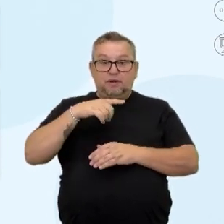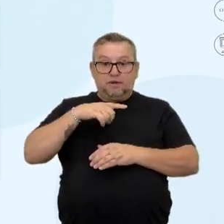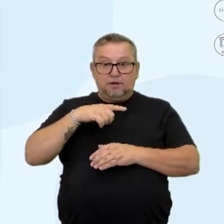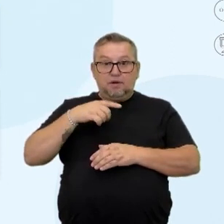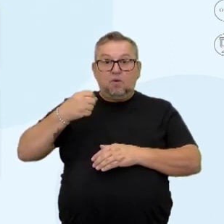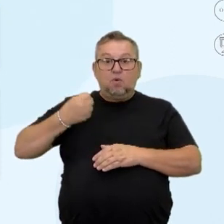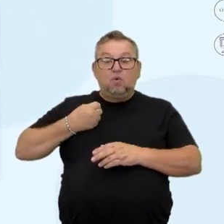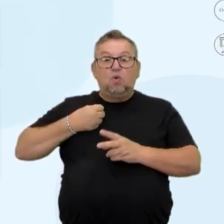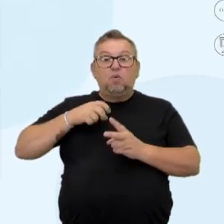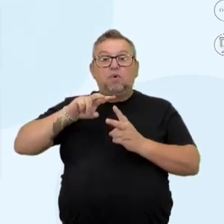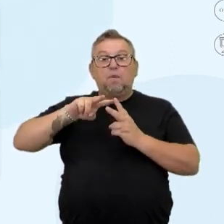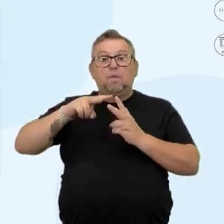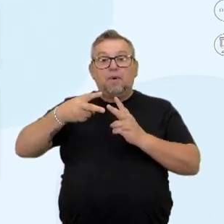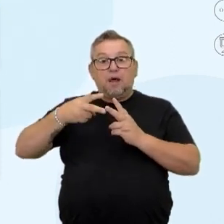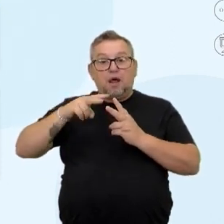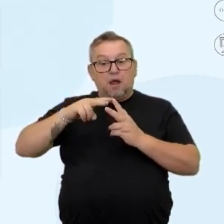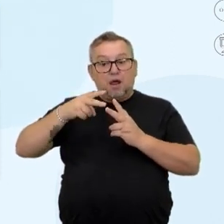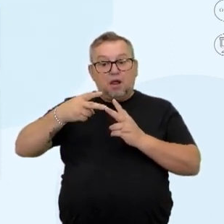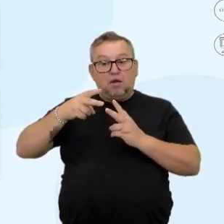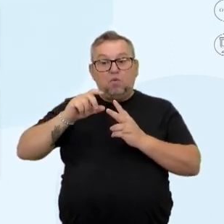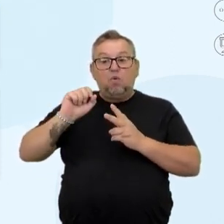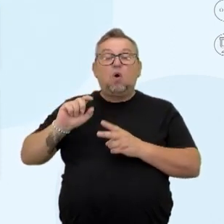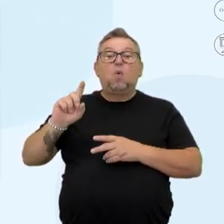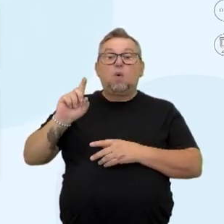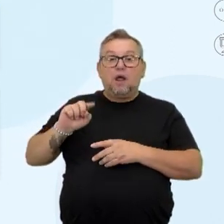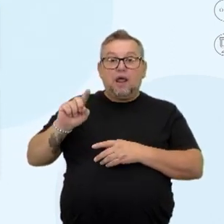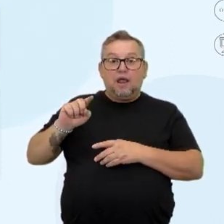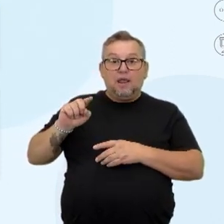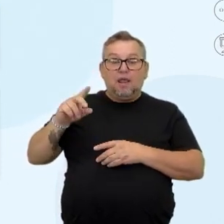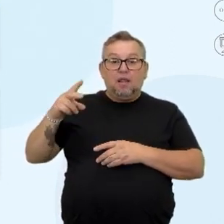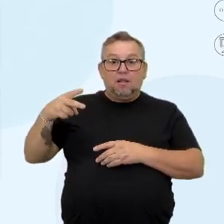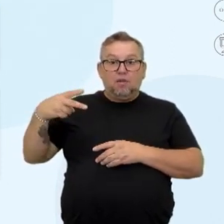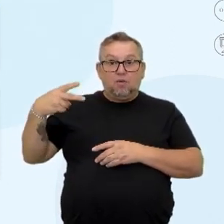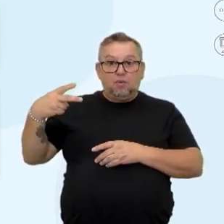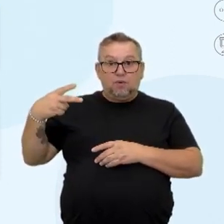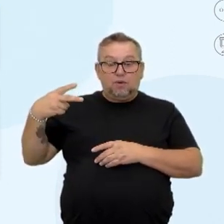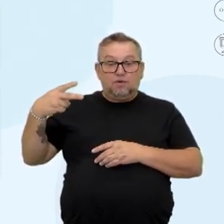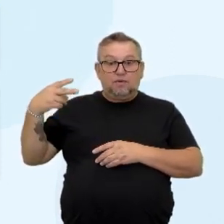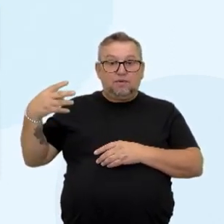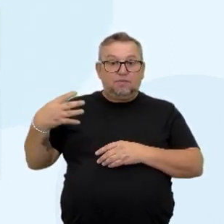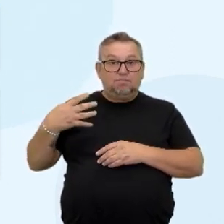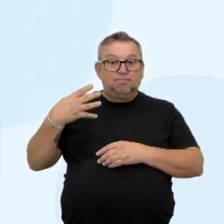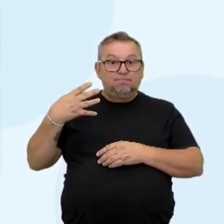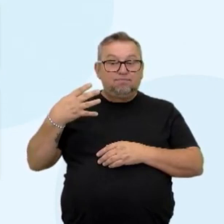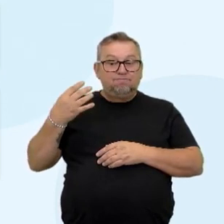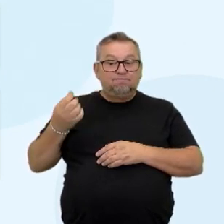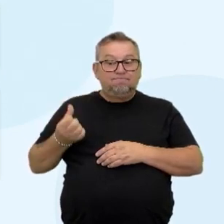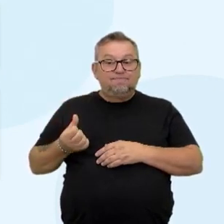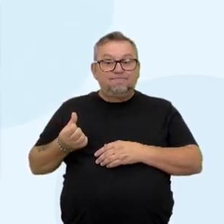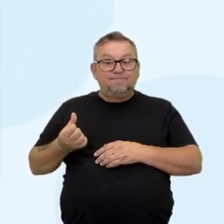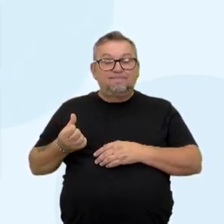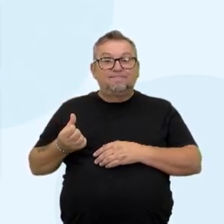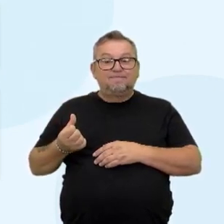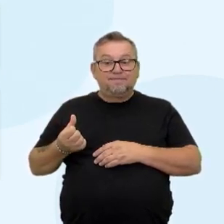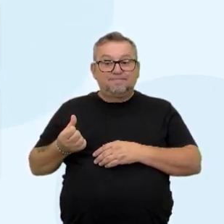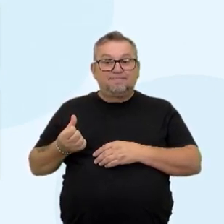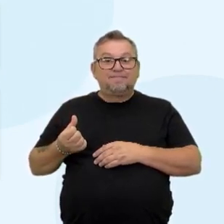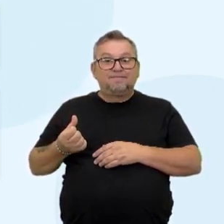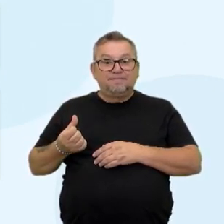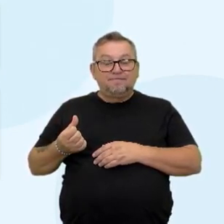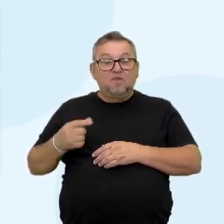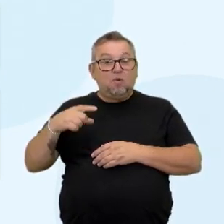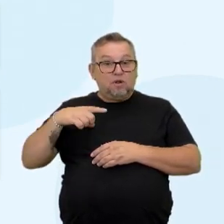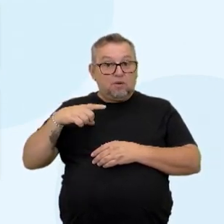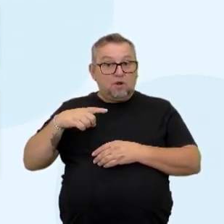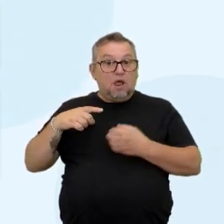números pares dentro do dado, quais são? 2, 4 e 6. Então, eu tenho 3